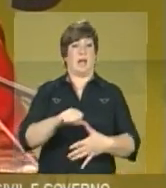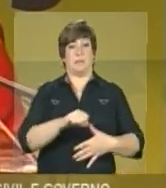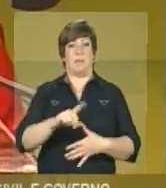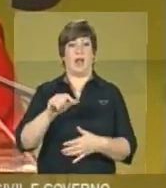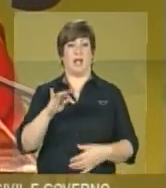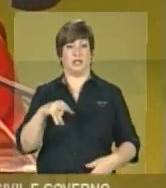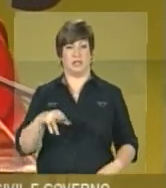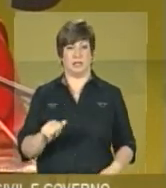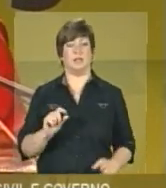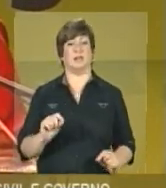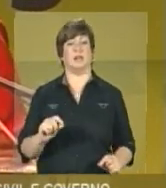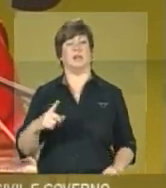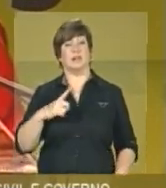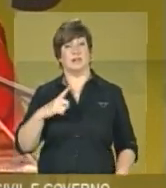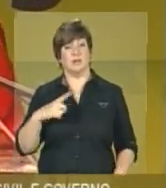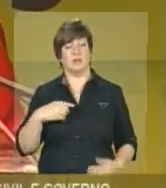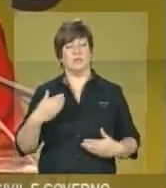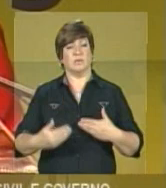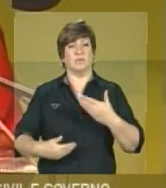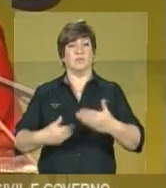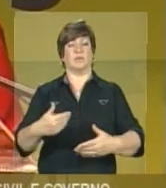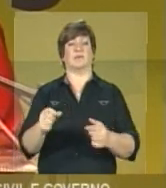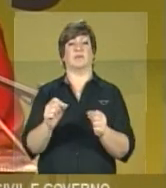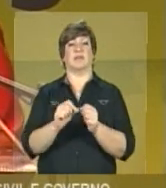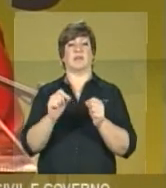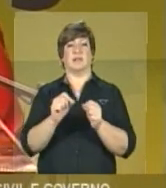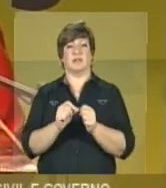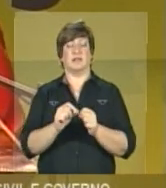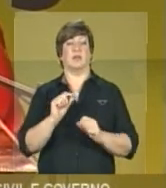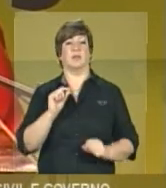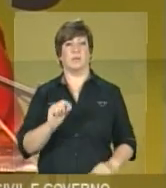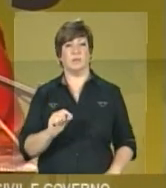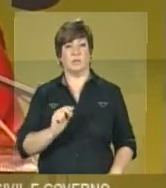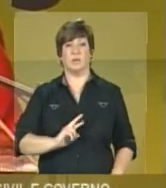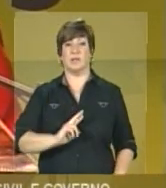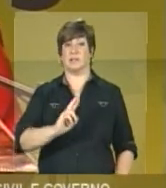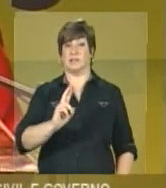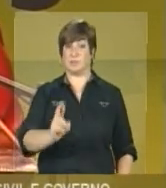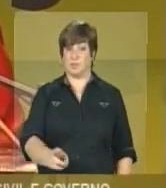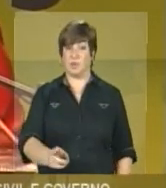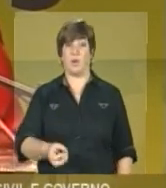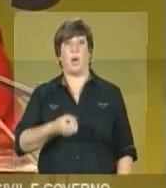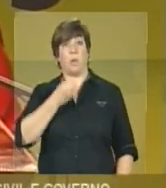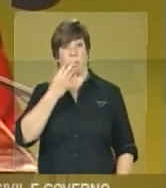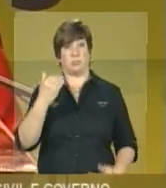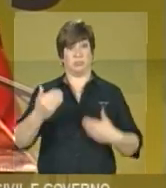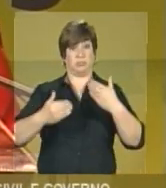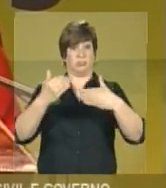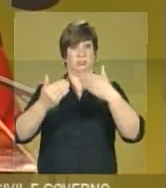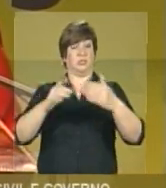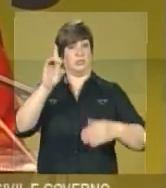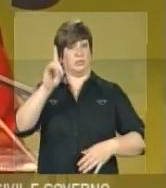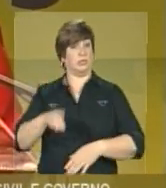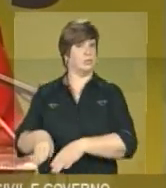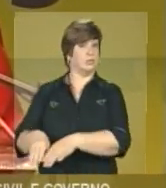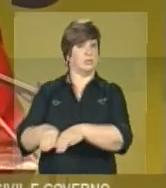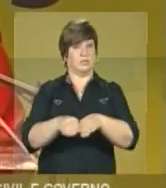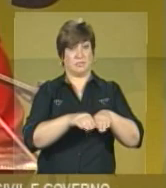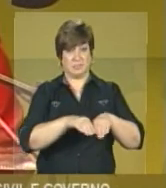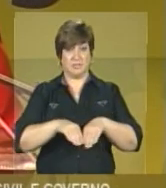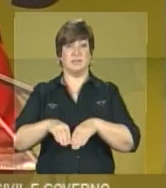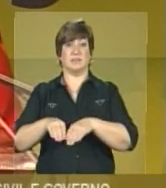Latina foram sendo construídas respostas progressistas e